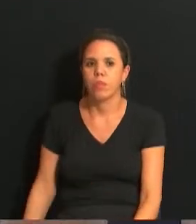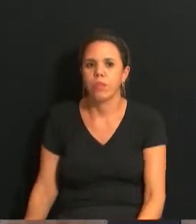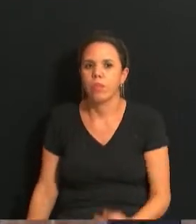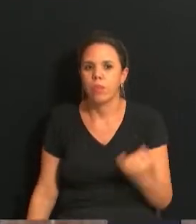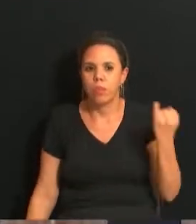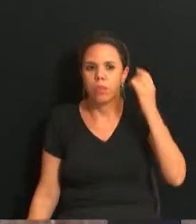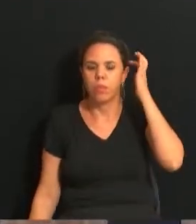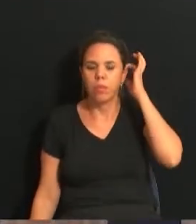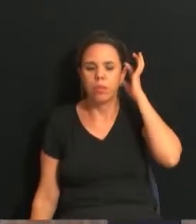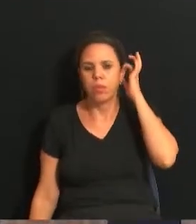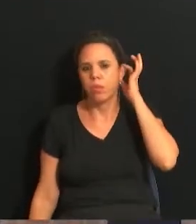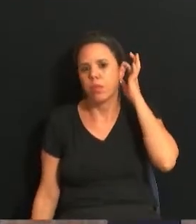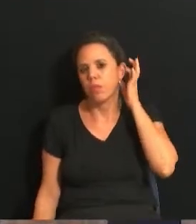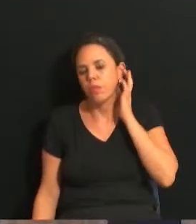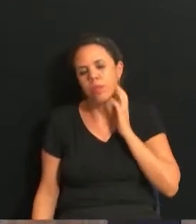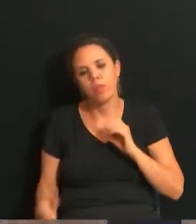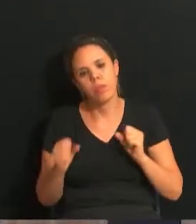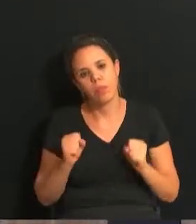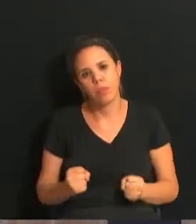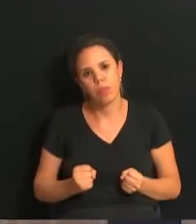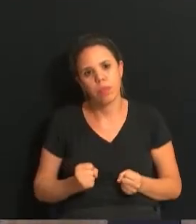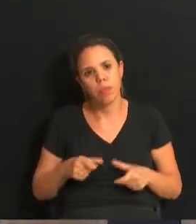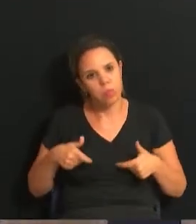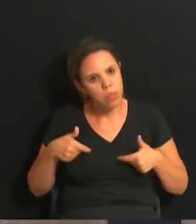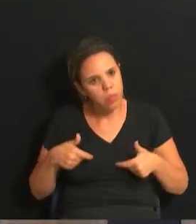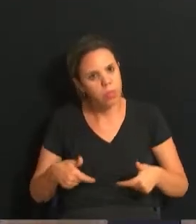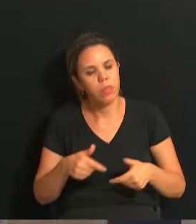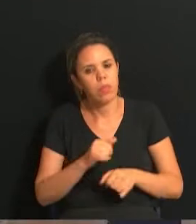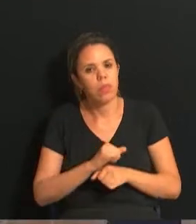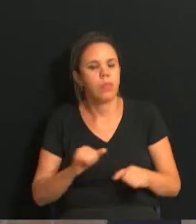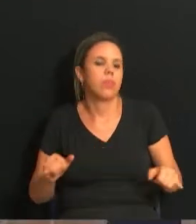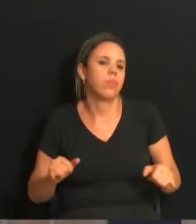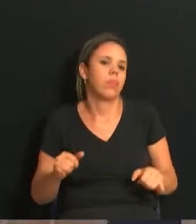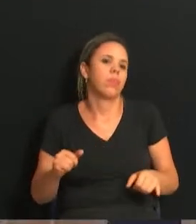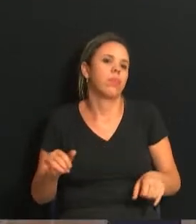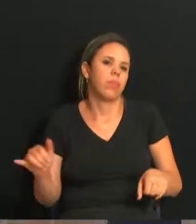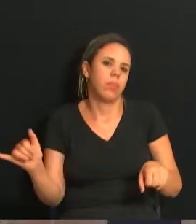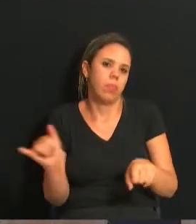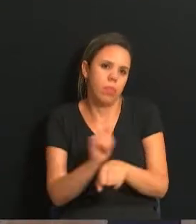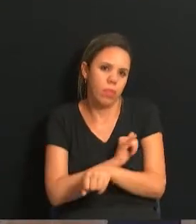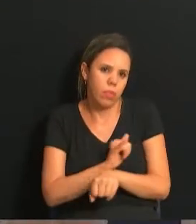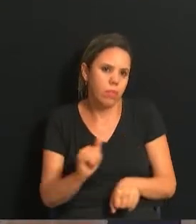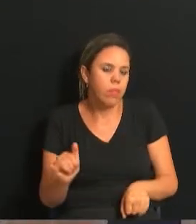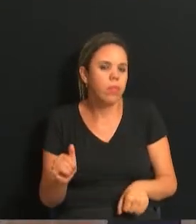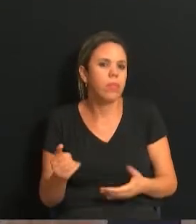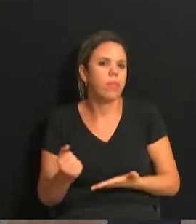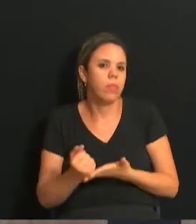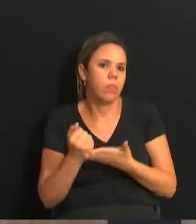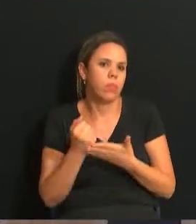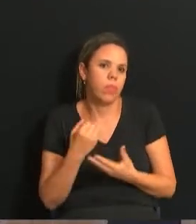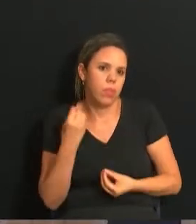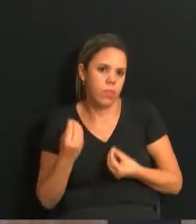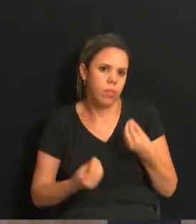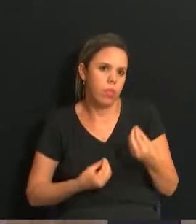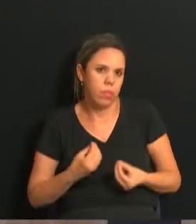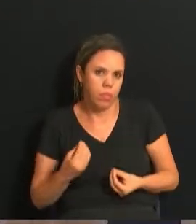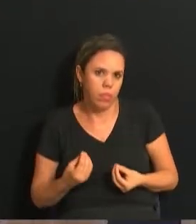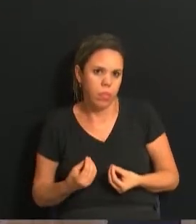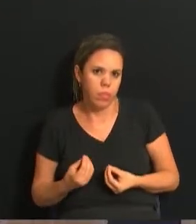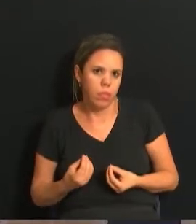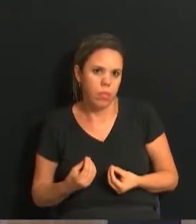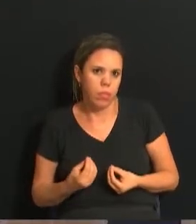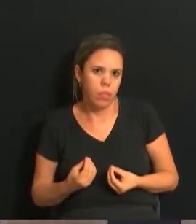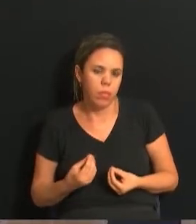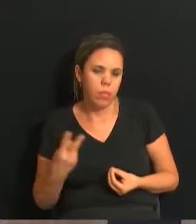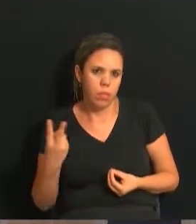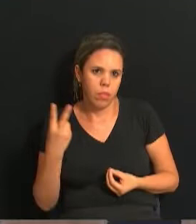importante porque é o Estado que pode acionar os mecanismos, né? Pode acionar os mecanismos para fazer valer